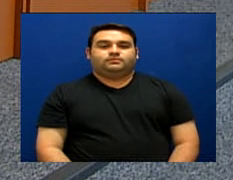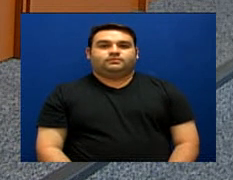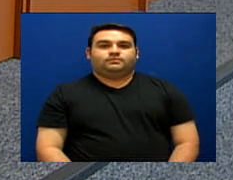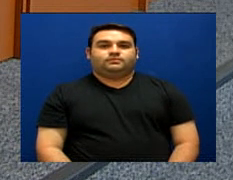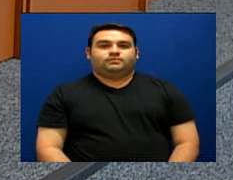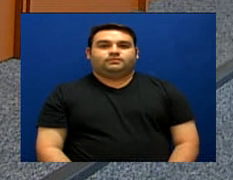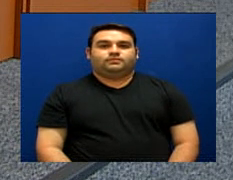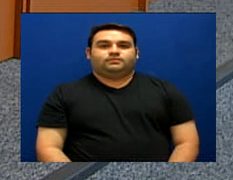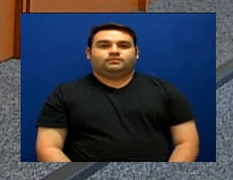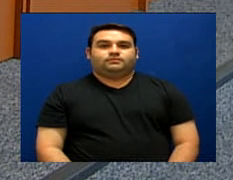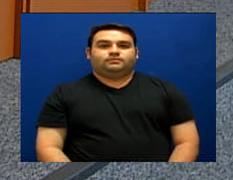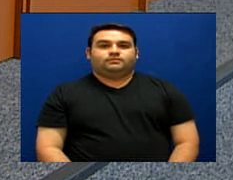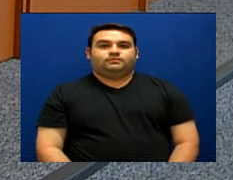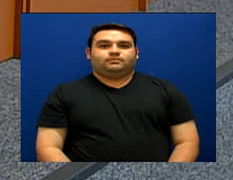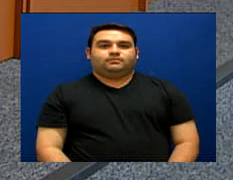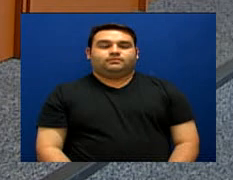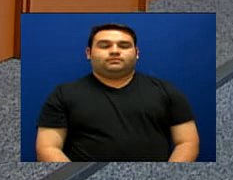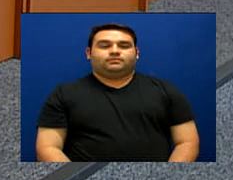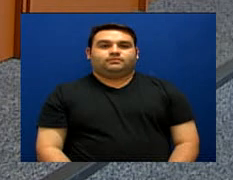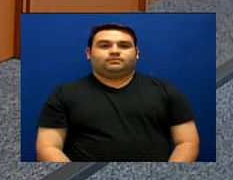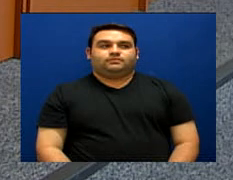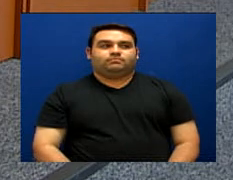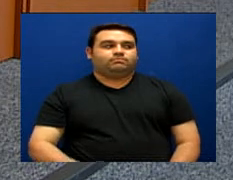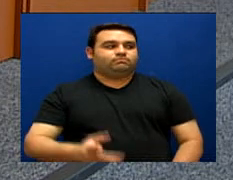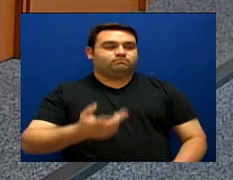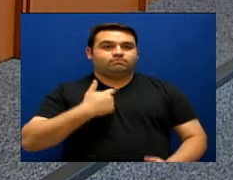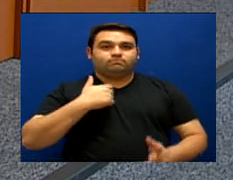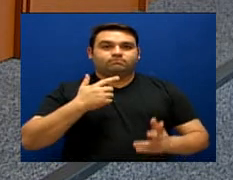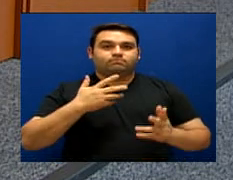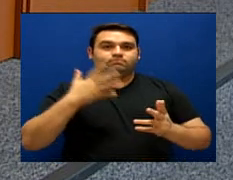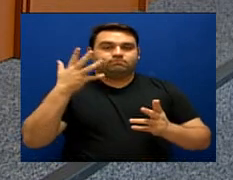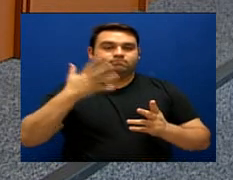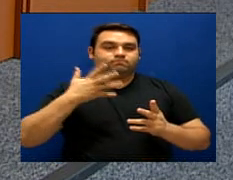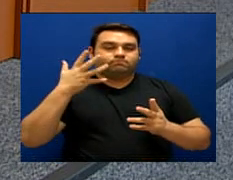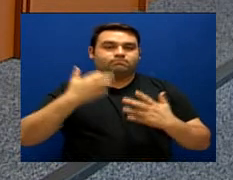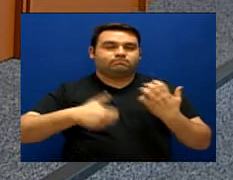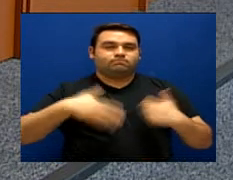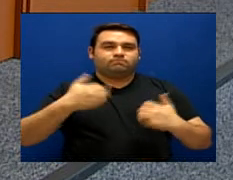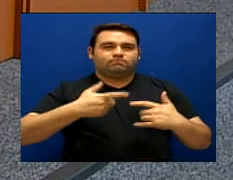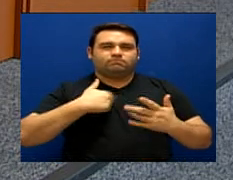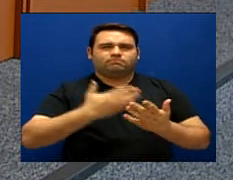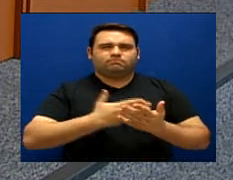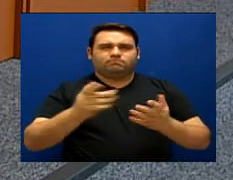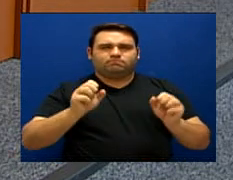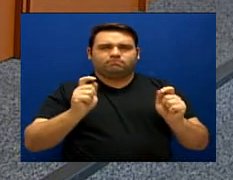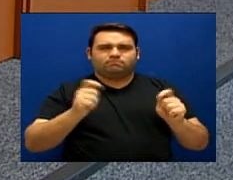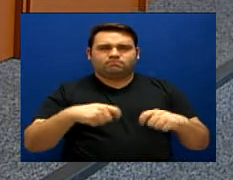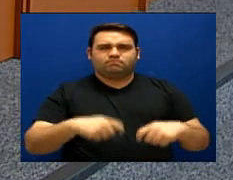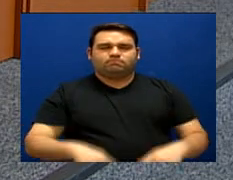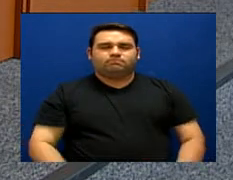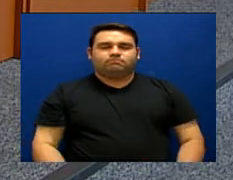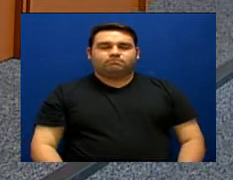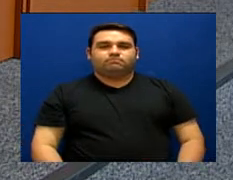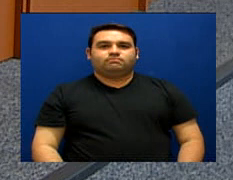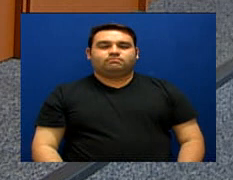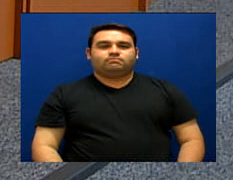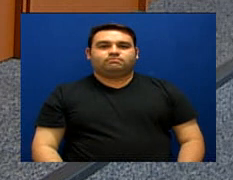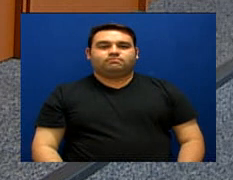Ah. Bom, eu vou... Mas se eu mudar aqui, vai?